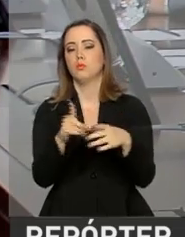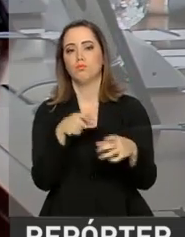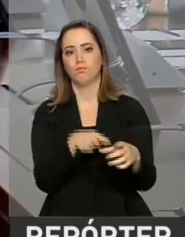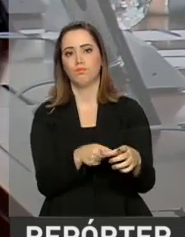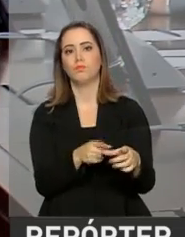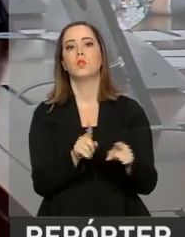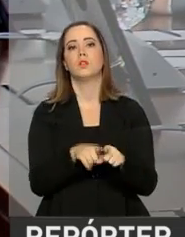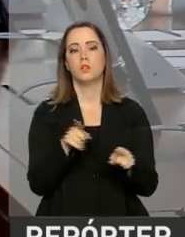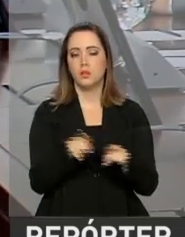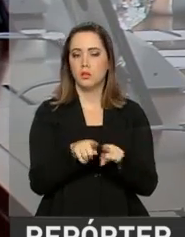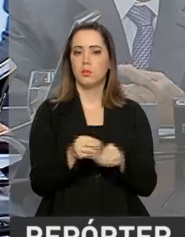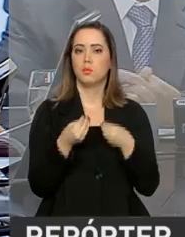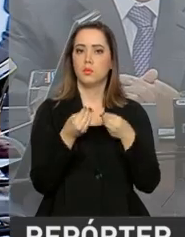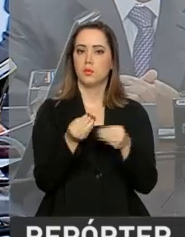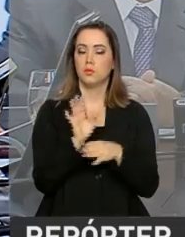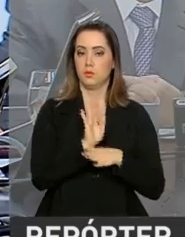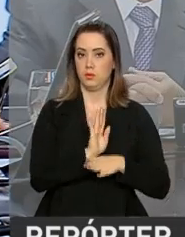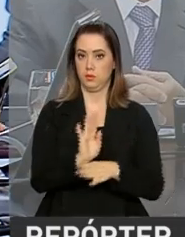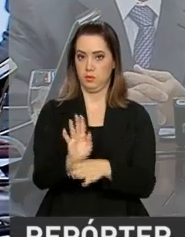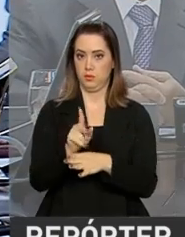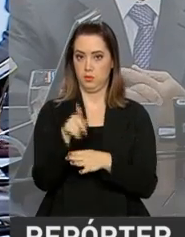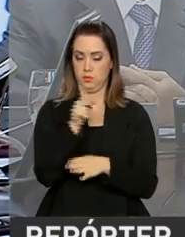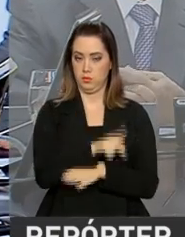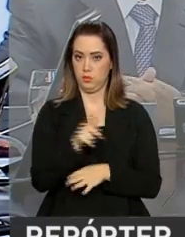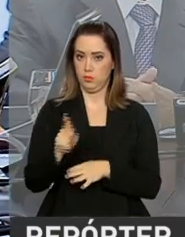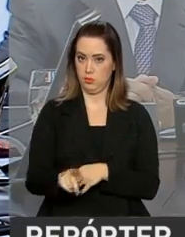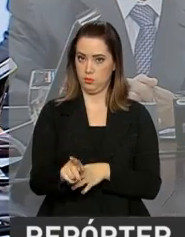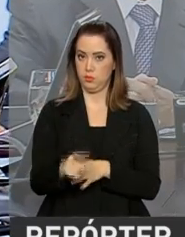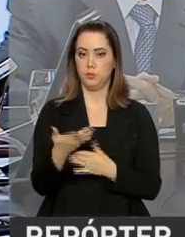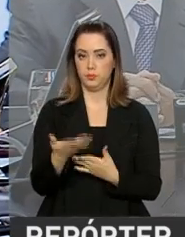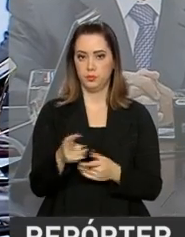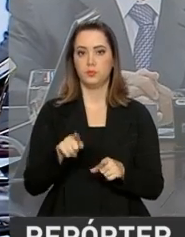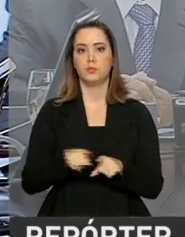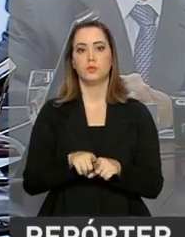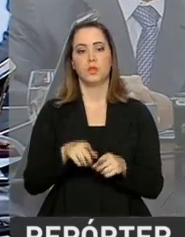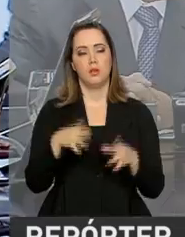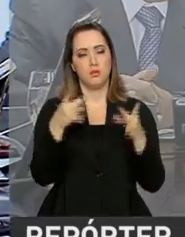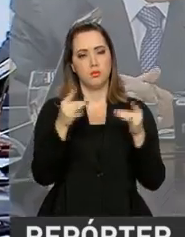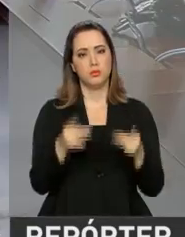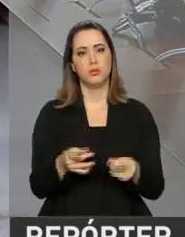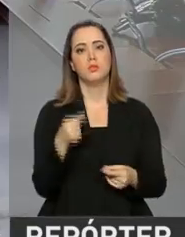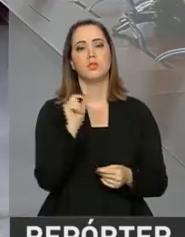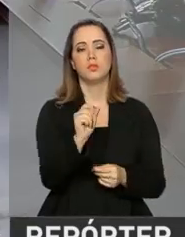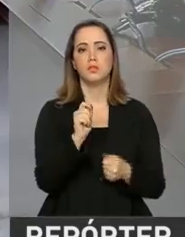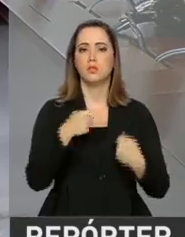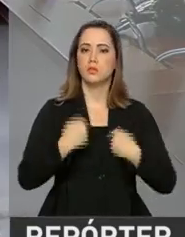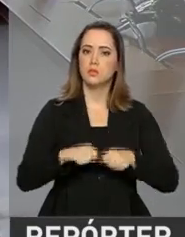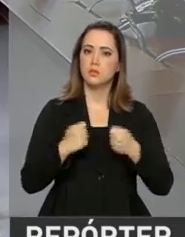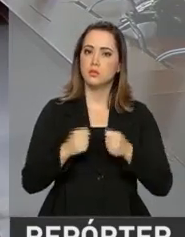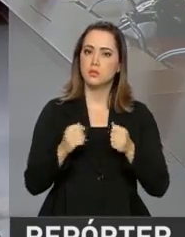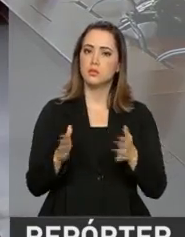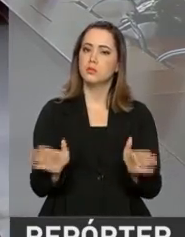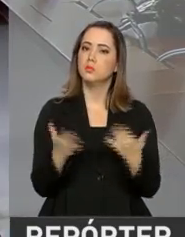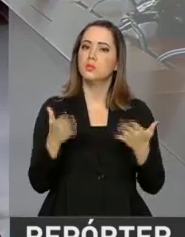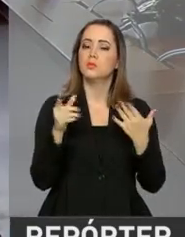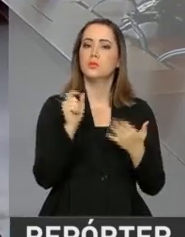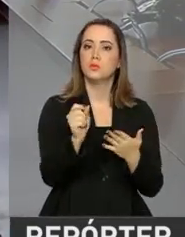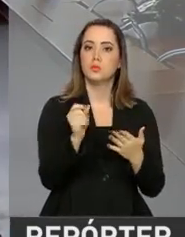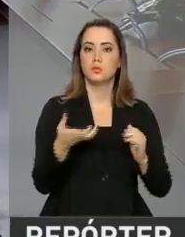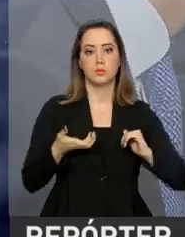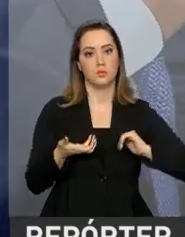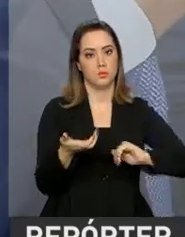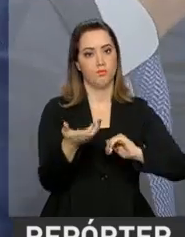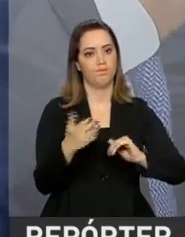declarado apoio às medidas que o governo tem tomado, destacando que é preciso que essas iniciativas sejam aprovadas logo pelo